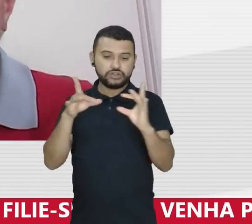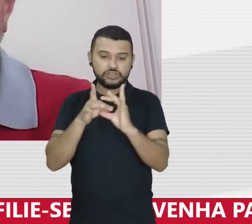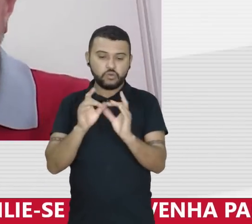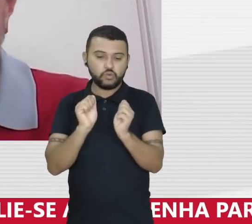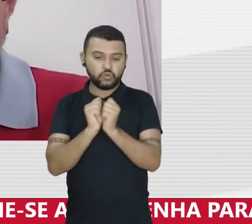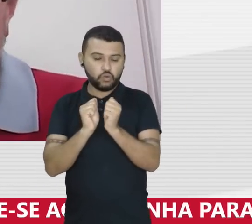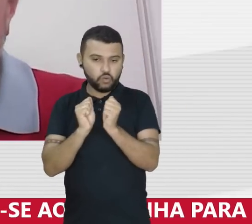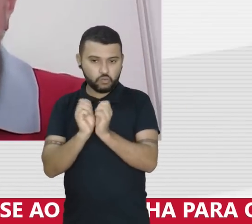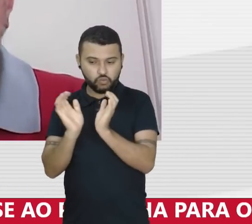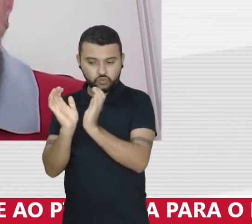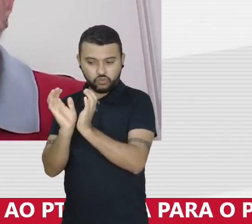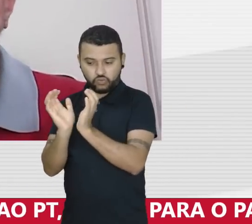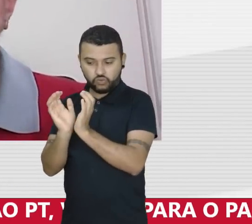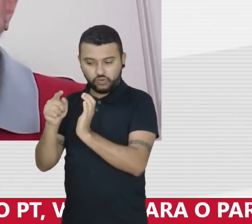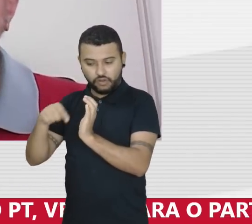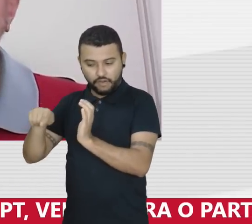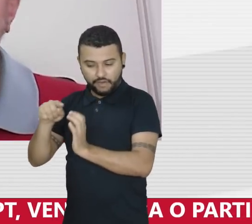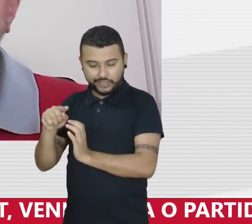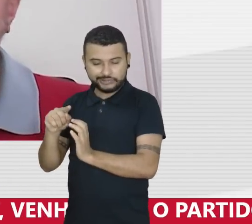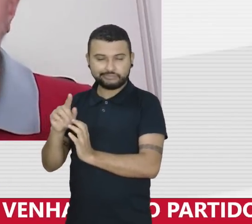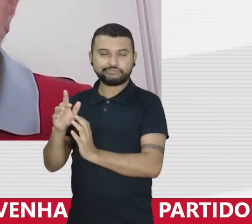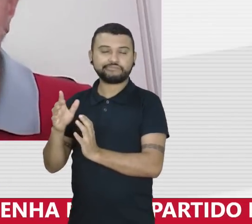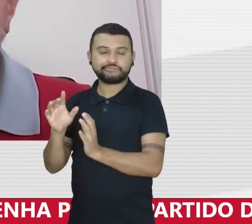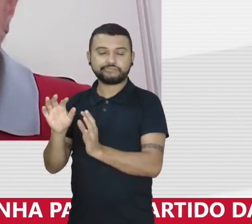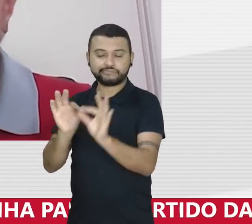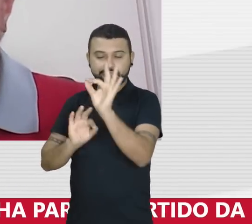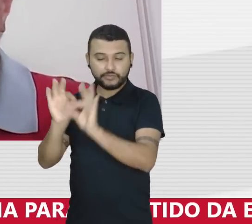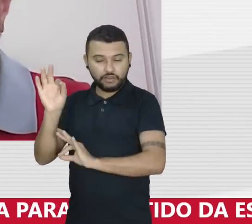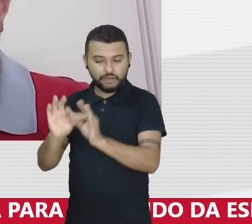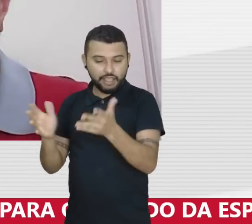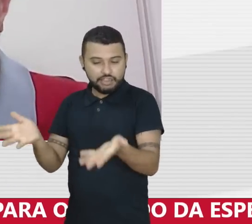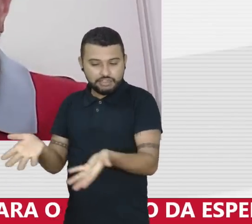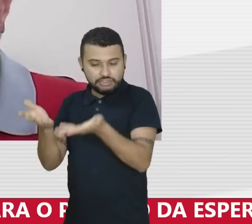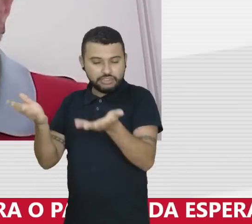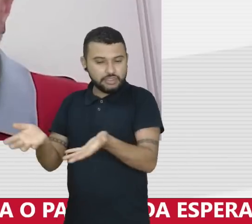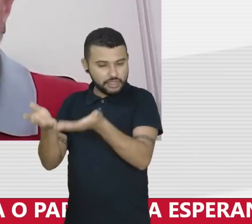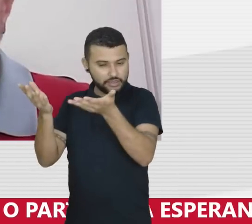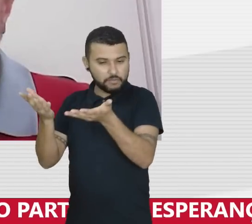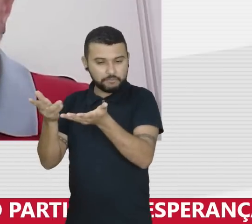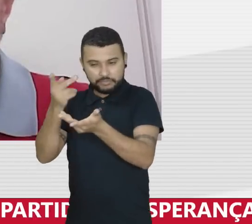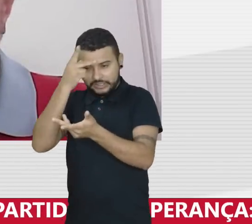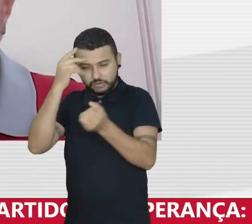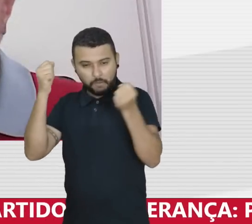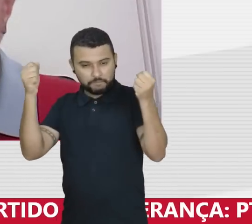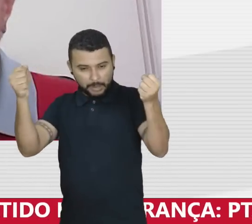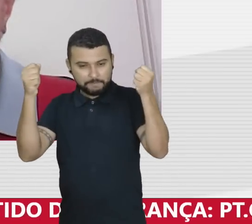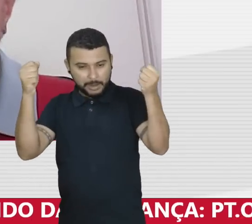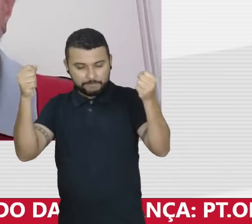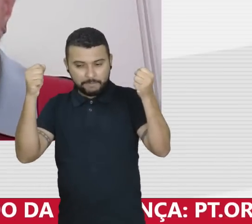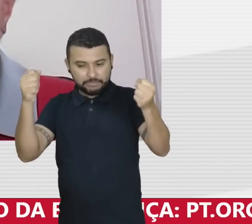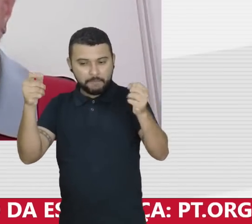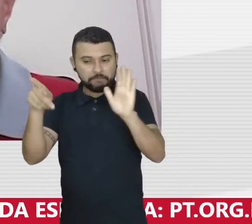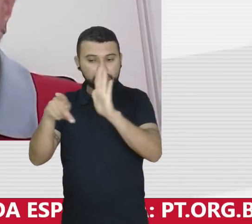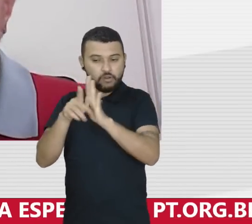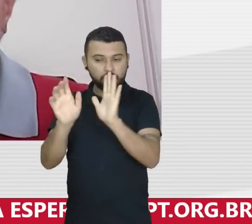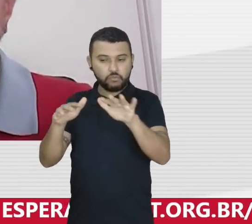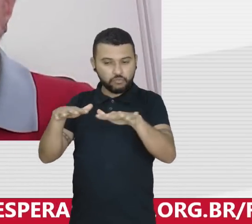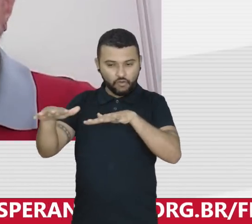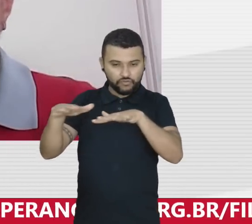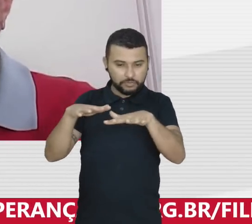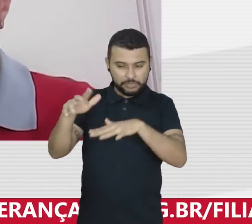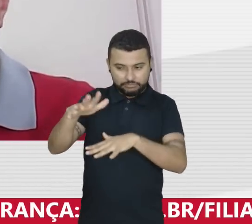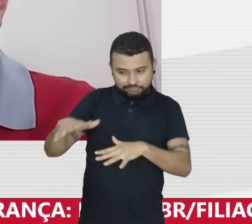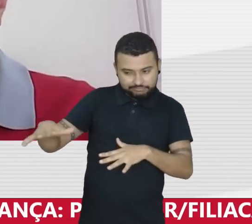dele, deu um toque de ânimo para essa militância de direita que ele